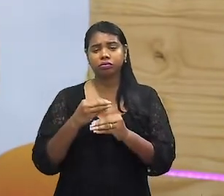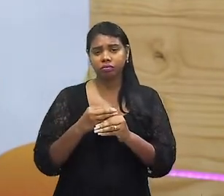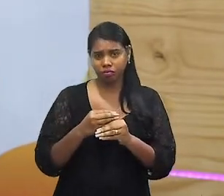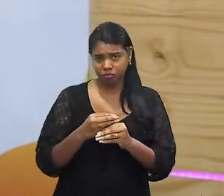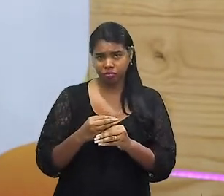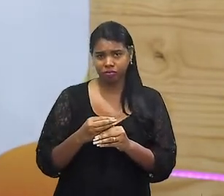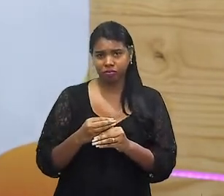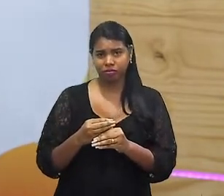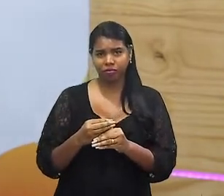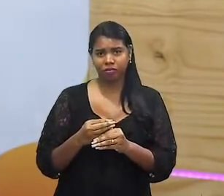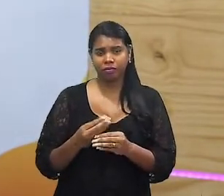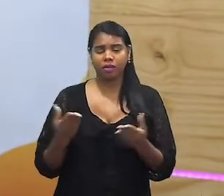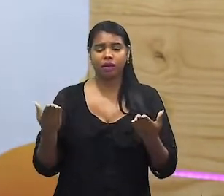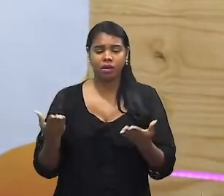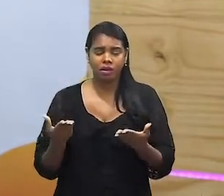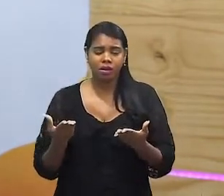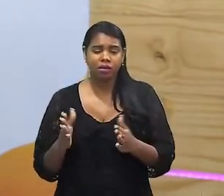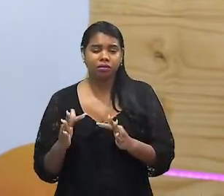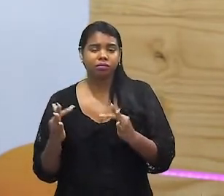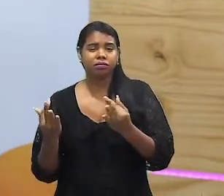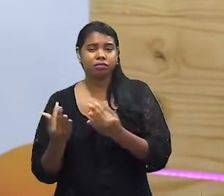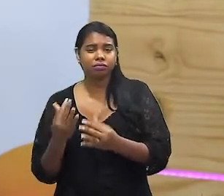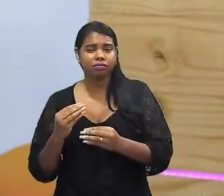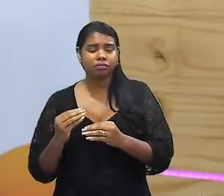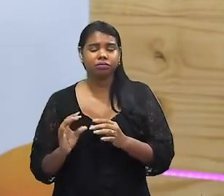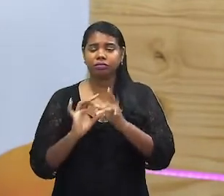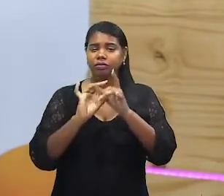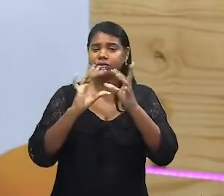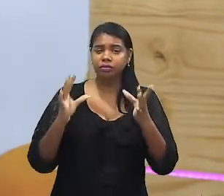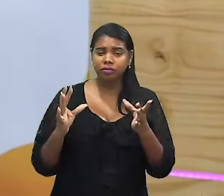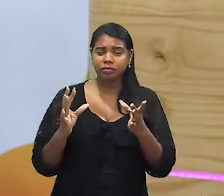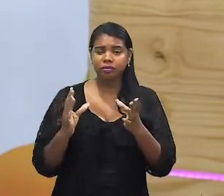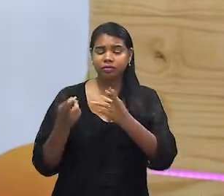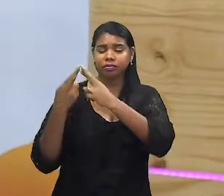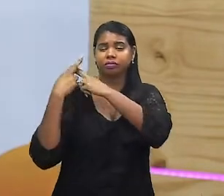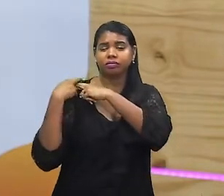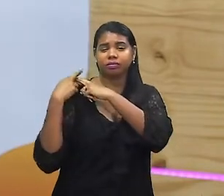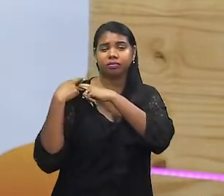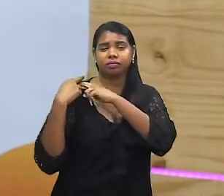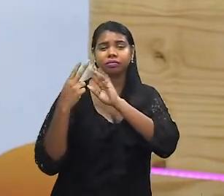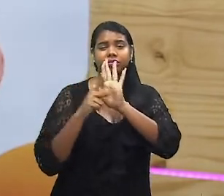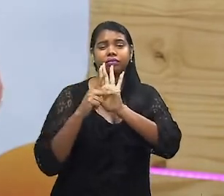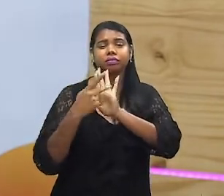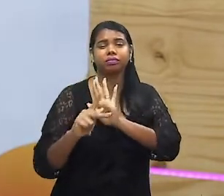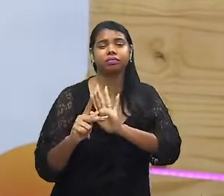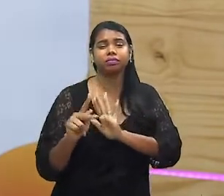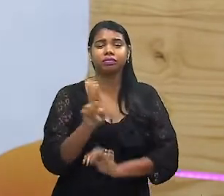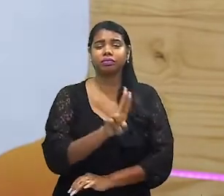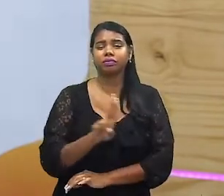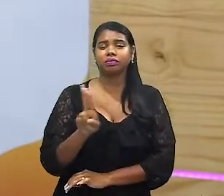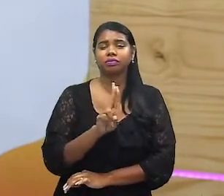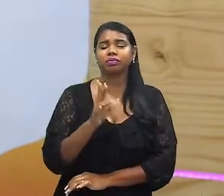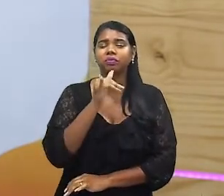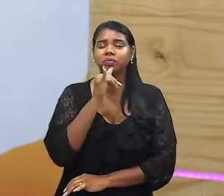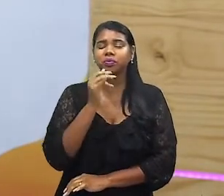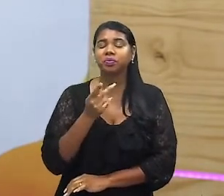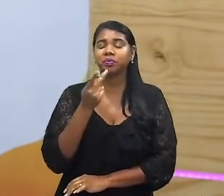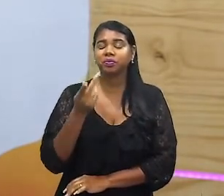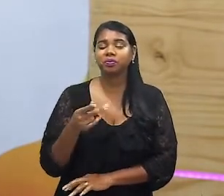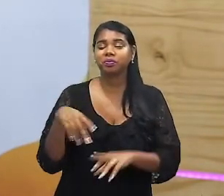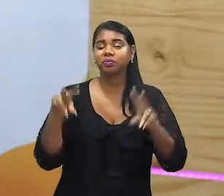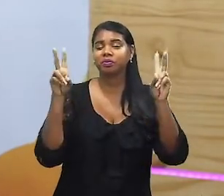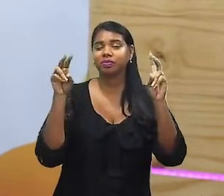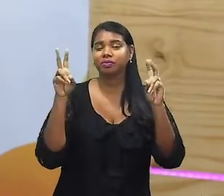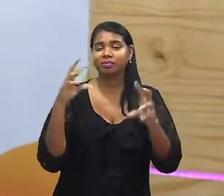saindo da heteronomia para a autonomia. Ou seja, o que é que esses nomes querem falar, não é? Esses